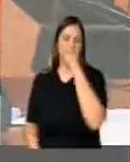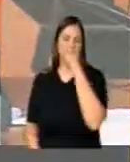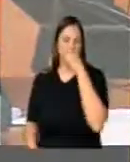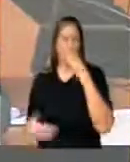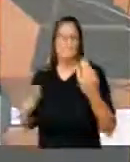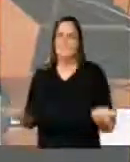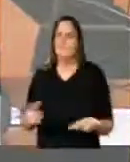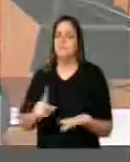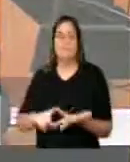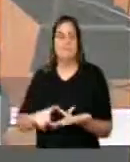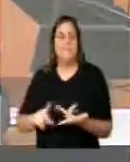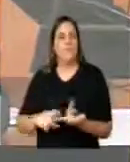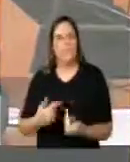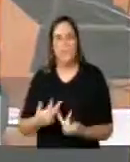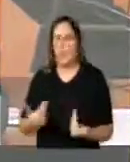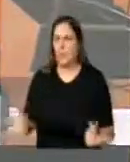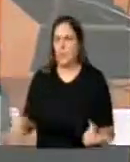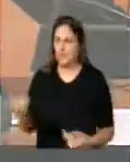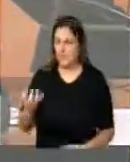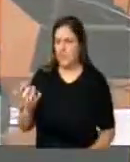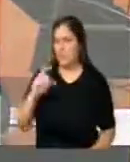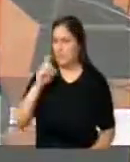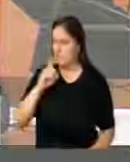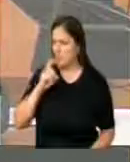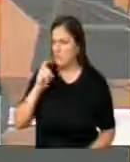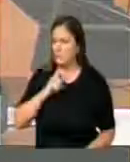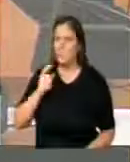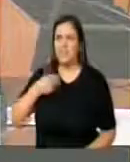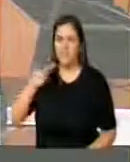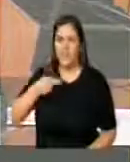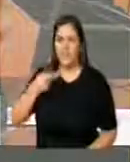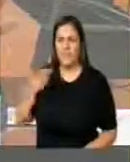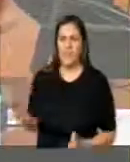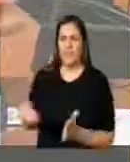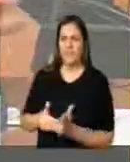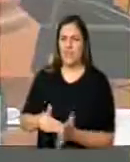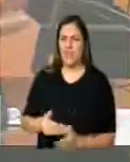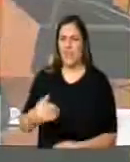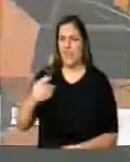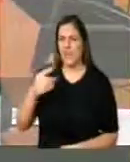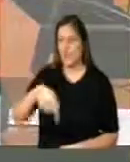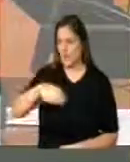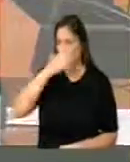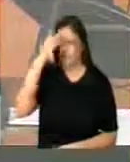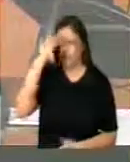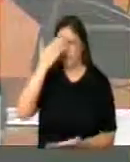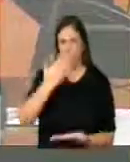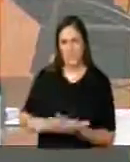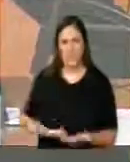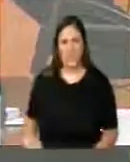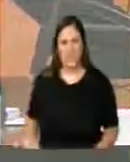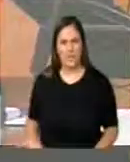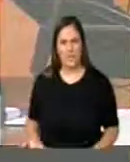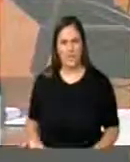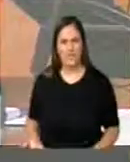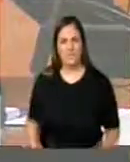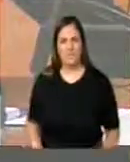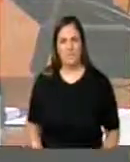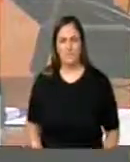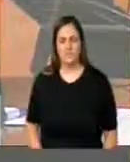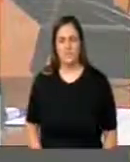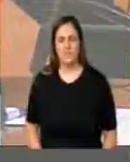construção de uma mentira que se tenta repetir para conferir verdade a ela. E não é de Vossa Excelência, a imprensa, parte da imprensa, tem dito